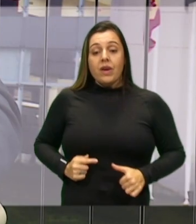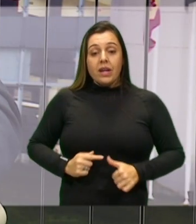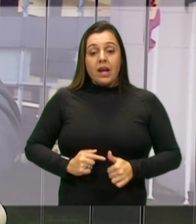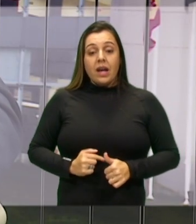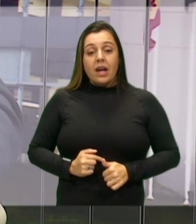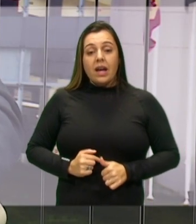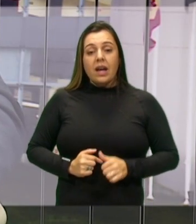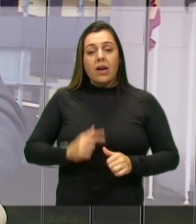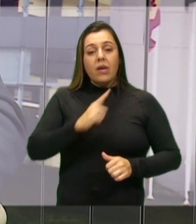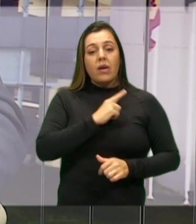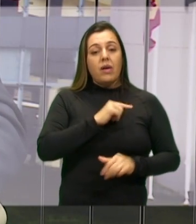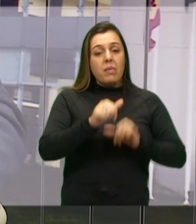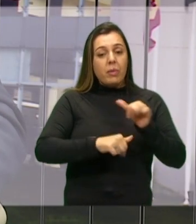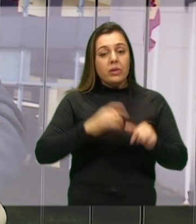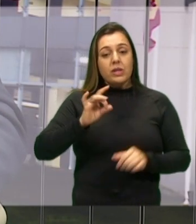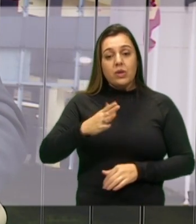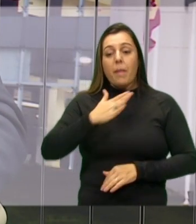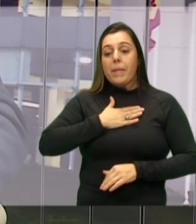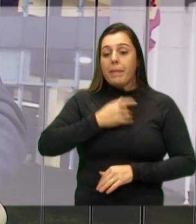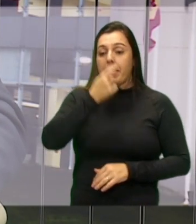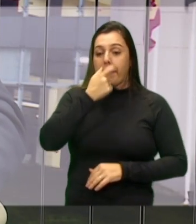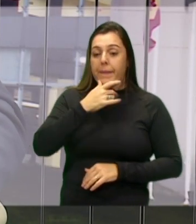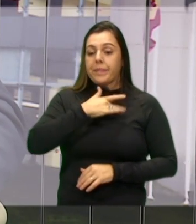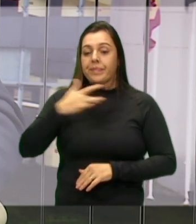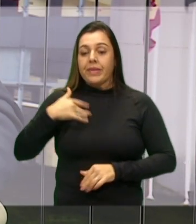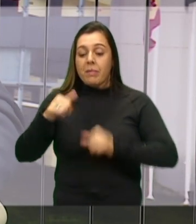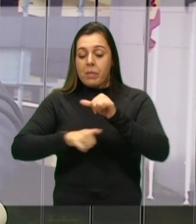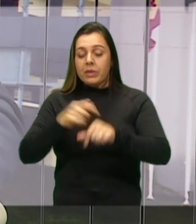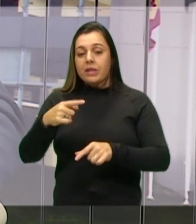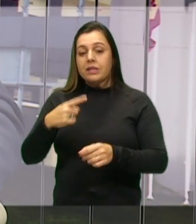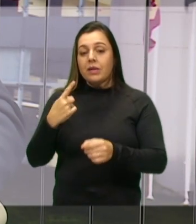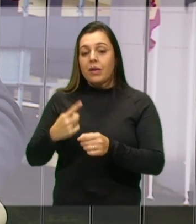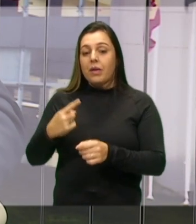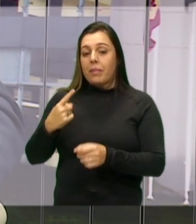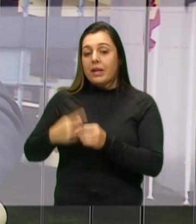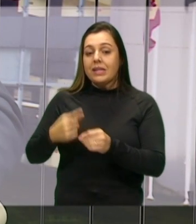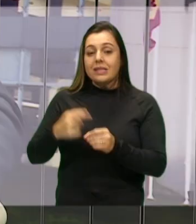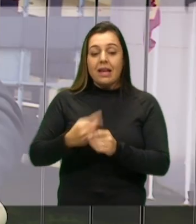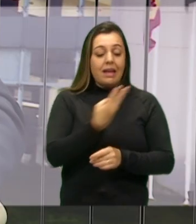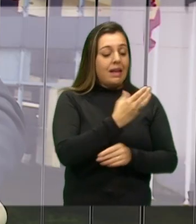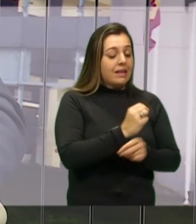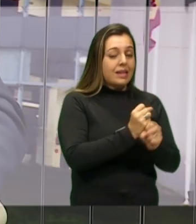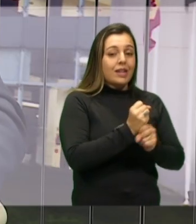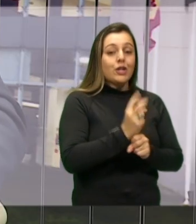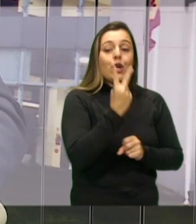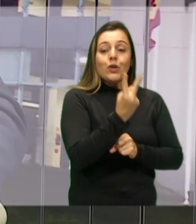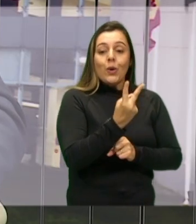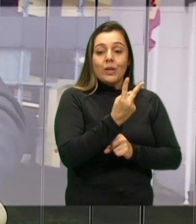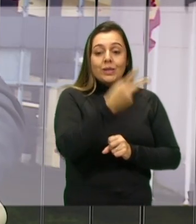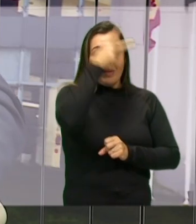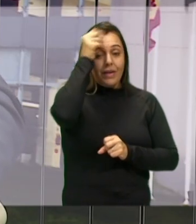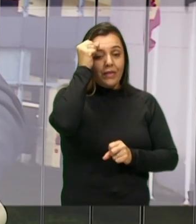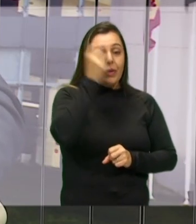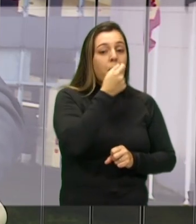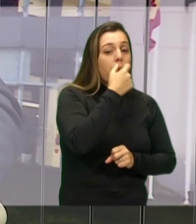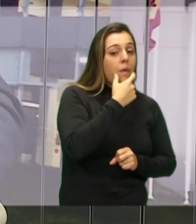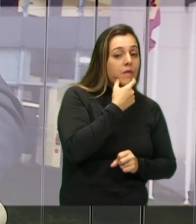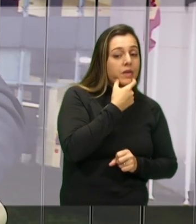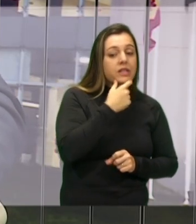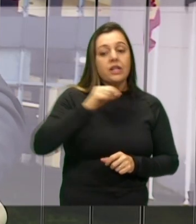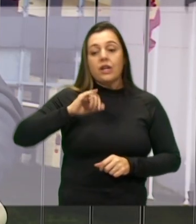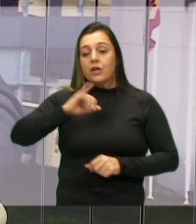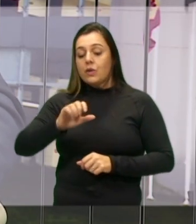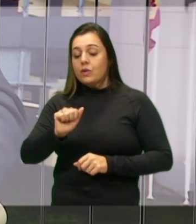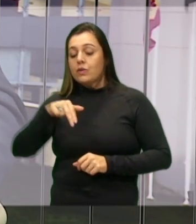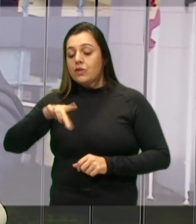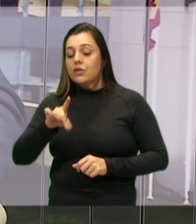uma mudança que não é só para o vereador Bruno, é uma mudança para a cidade. Praticamente nos últimos 30 anos nós tivemos 2 prefeitos, né, Volney Morastone e